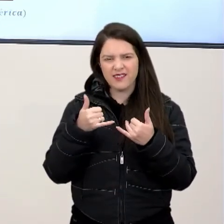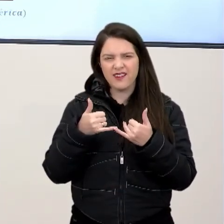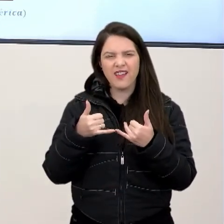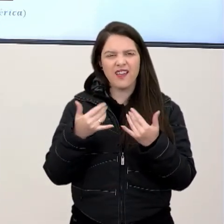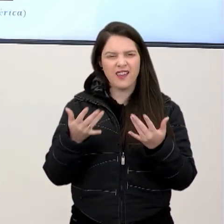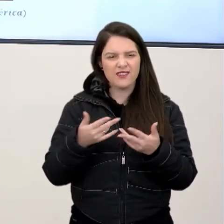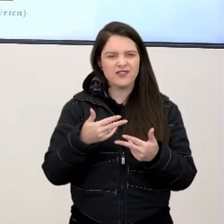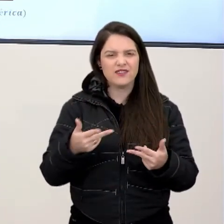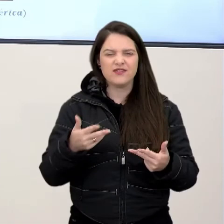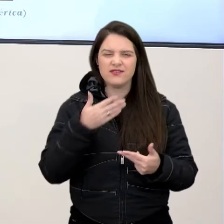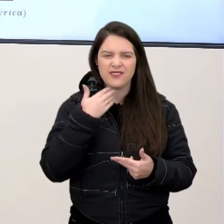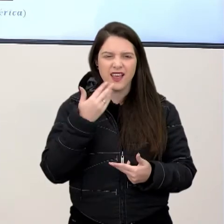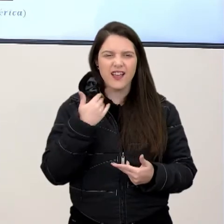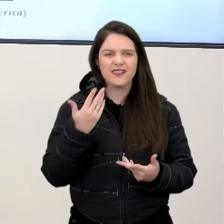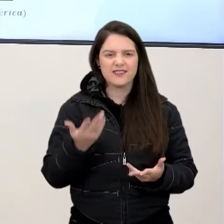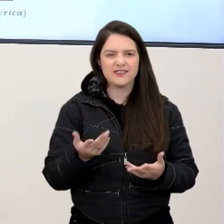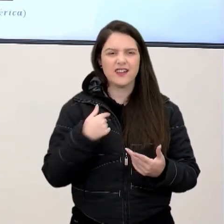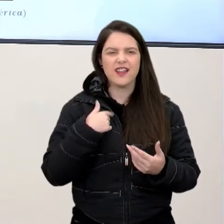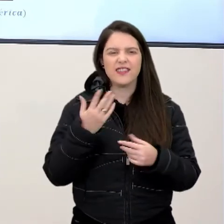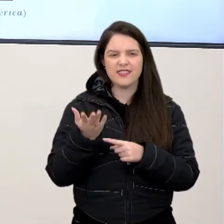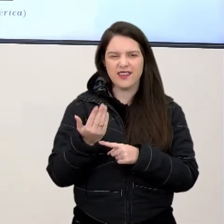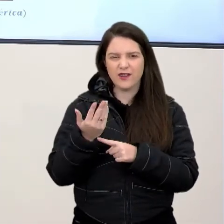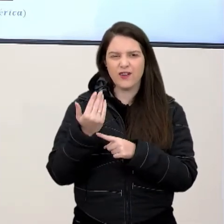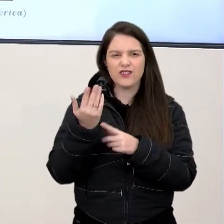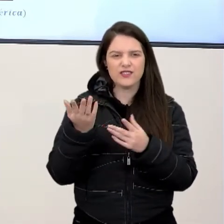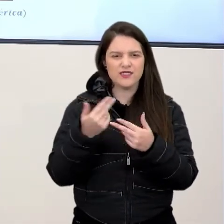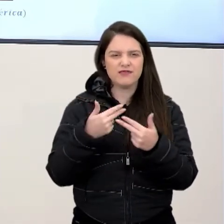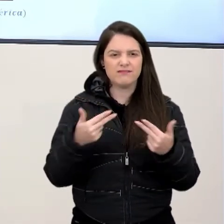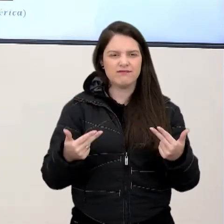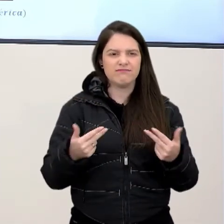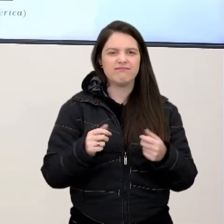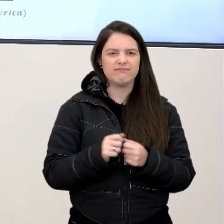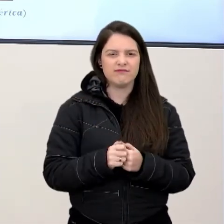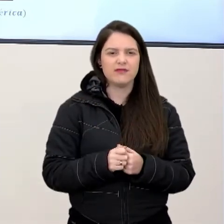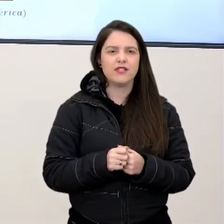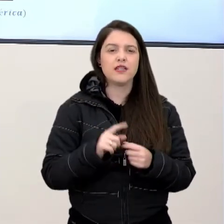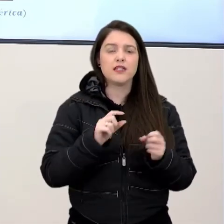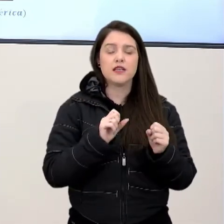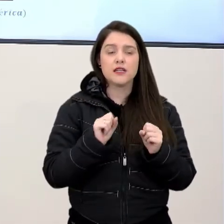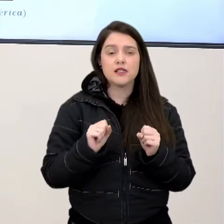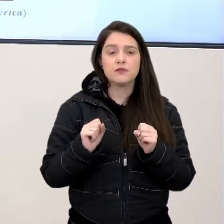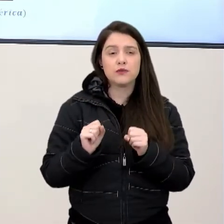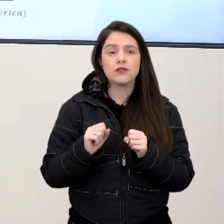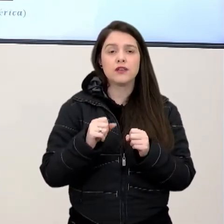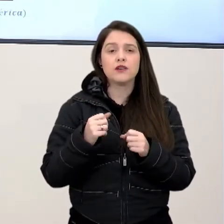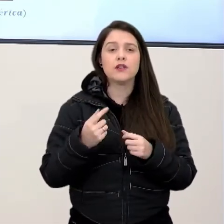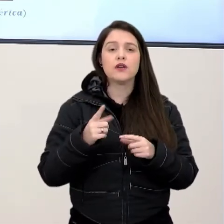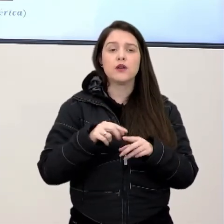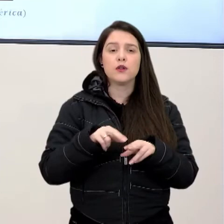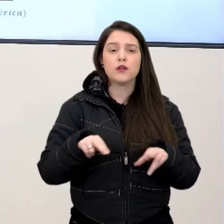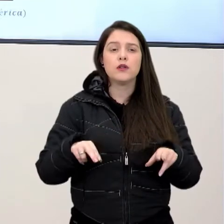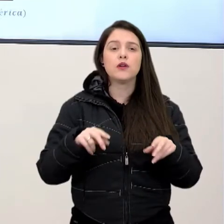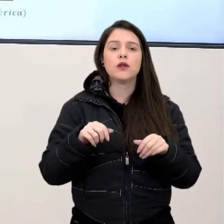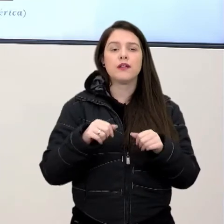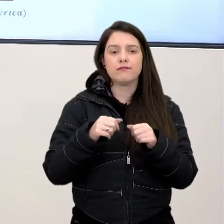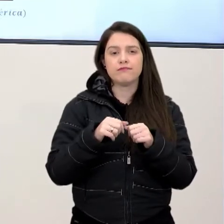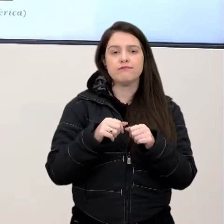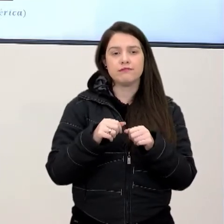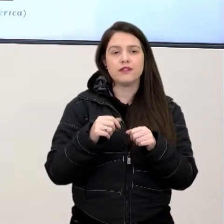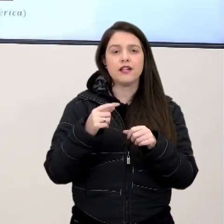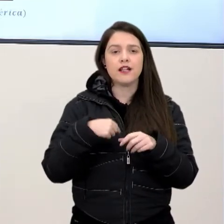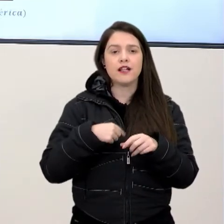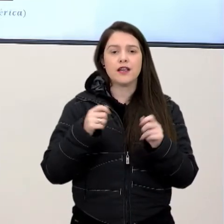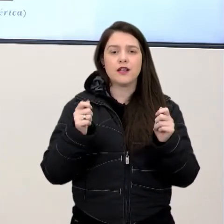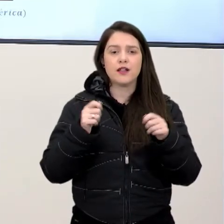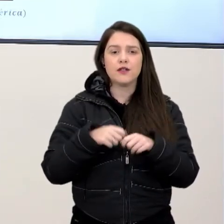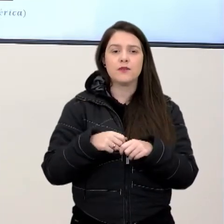isso aí, dos softwares aí de tecnologia, né, os próprios instrumentos aí que são oferecidos para se fazer cálculos, inclusive, né, as planilhas